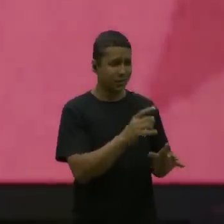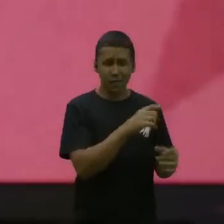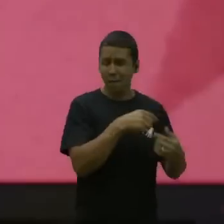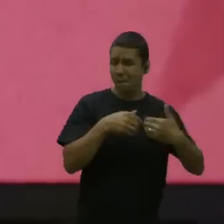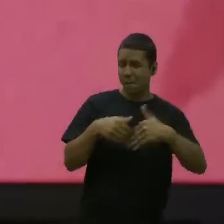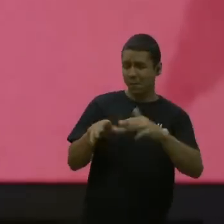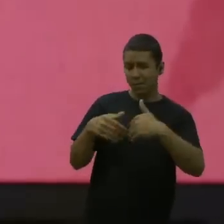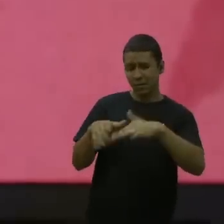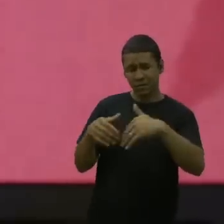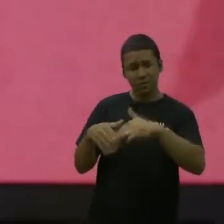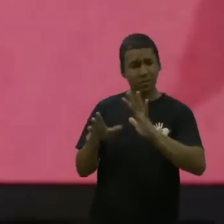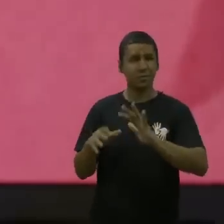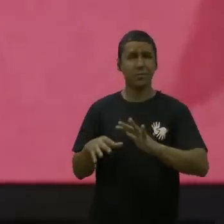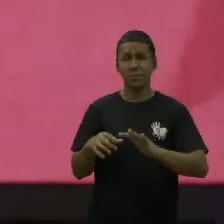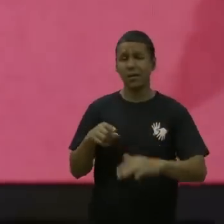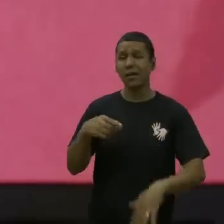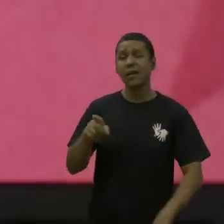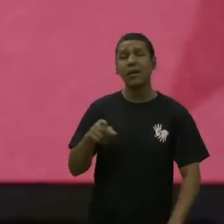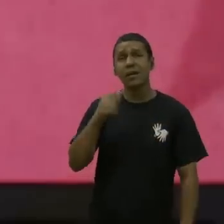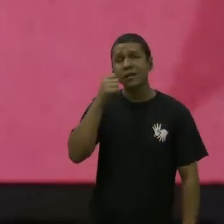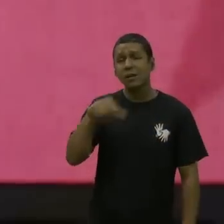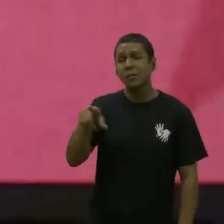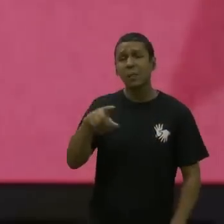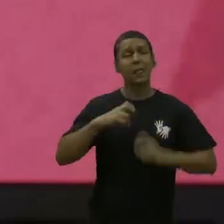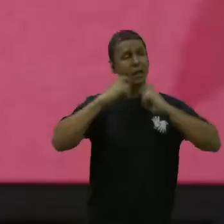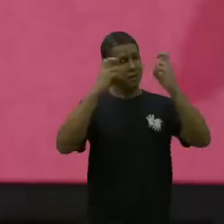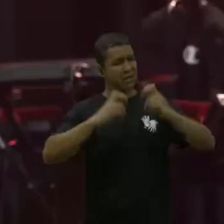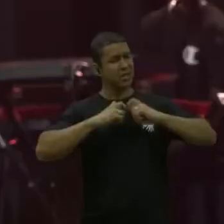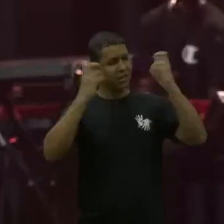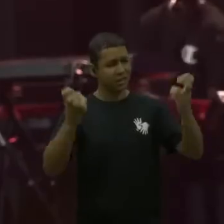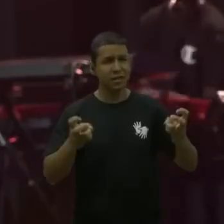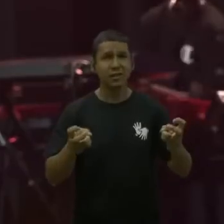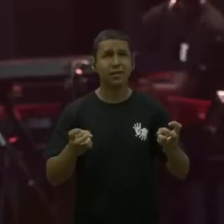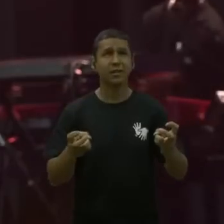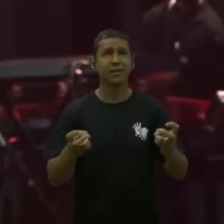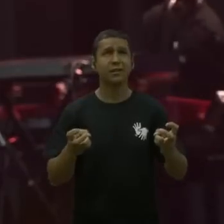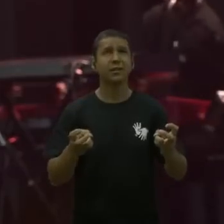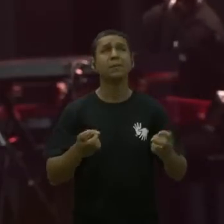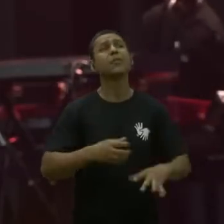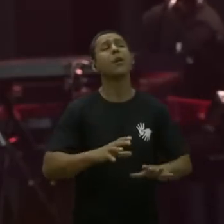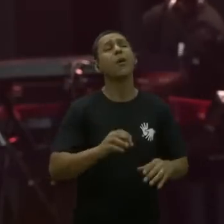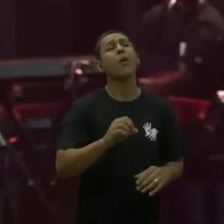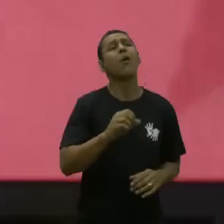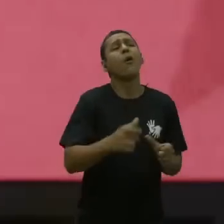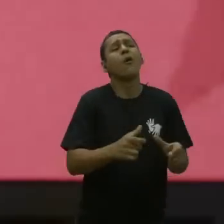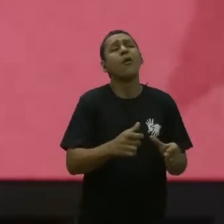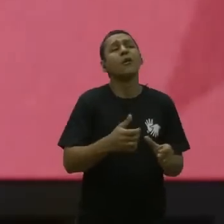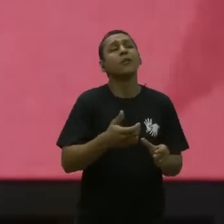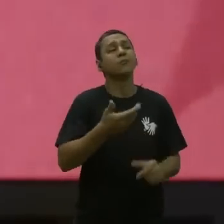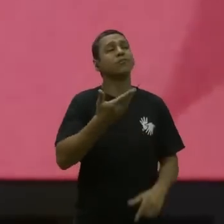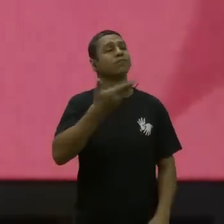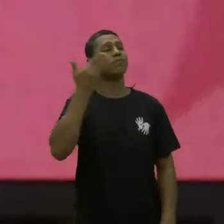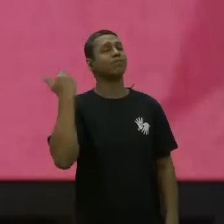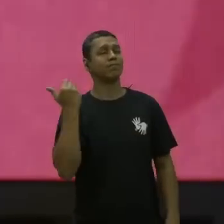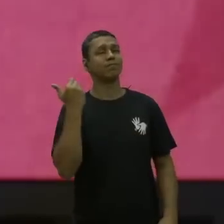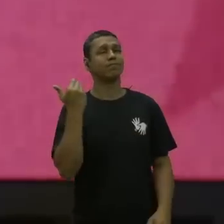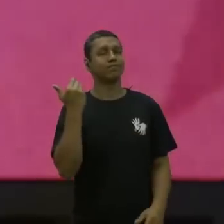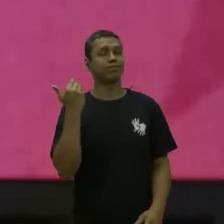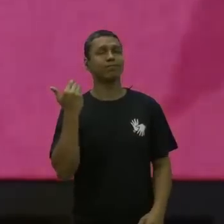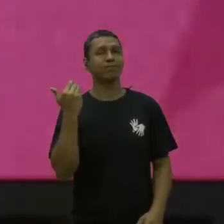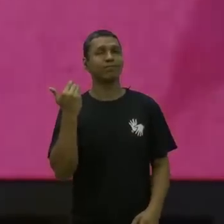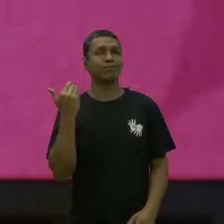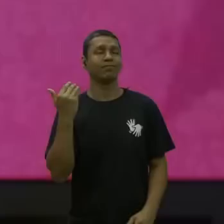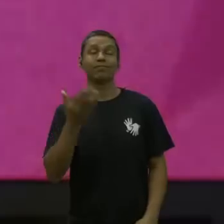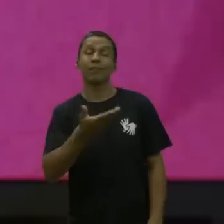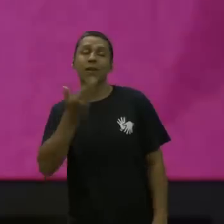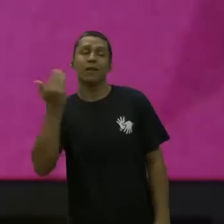embora esta que vem gritando. Aonde? Atrás. Repita comigo, atrás. Mais uma vez,